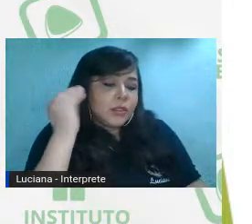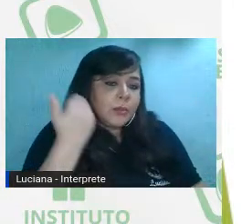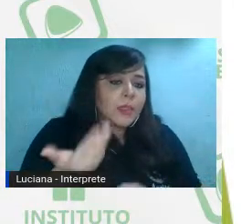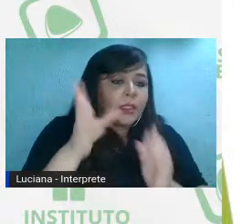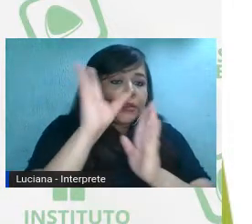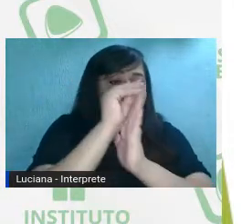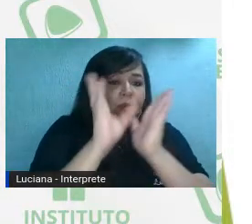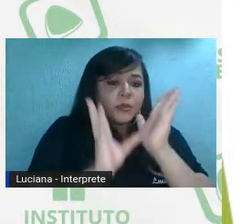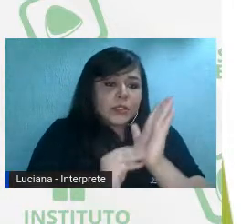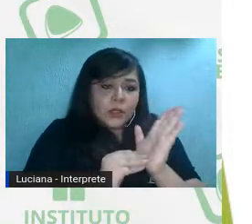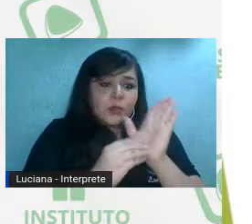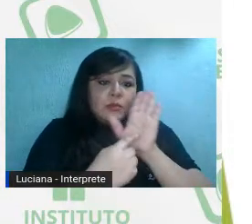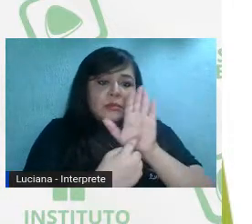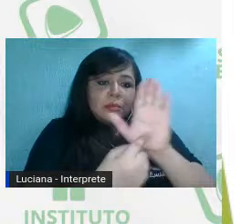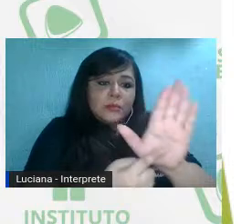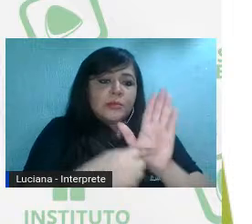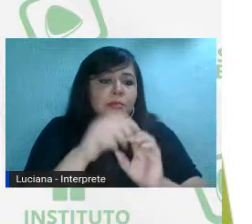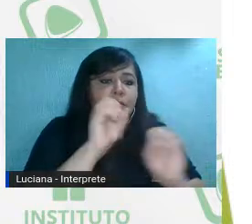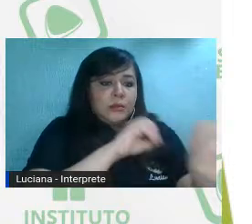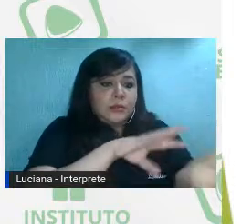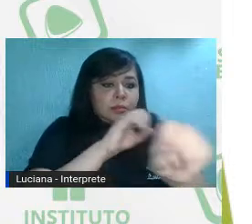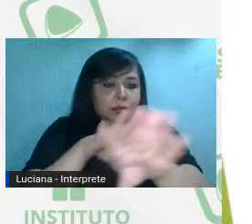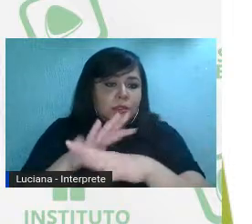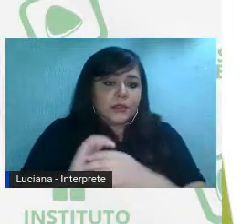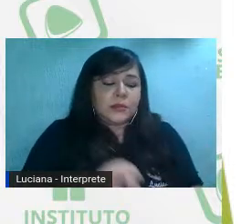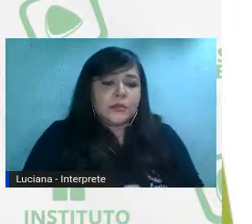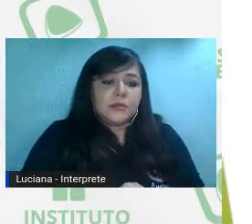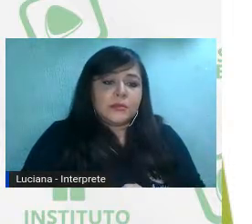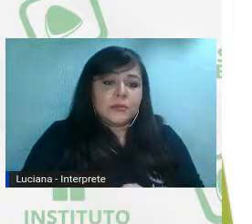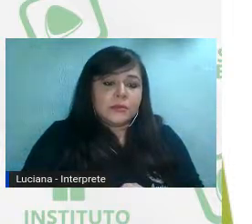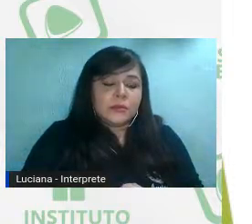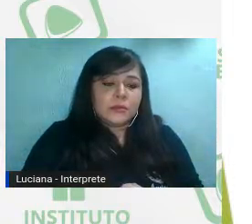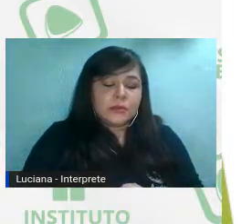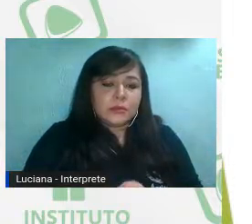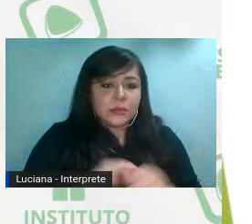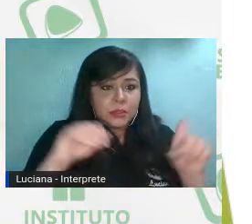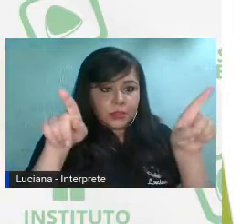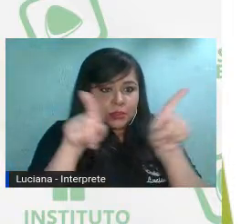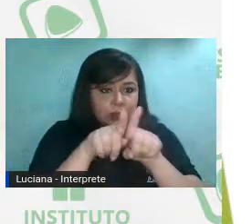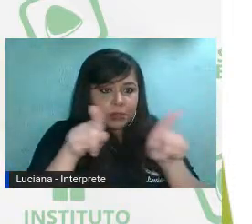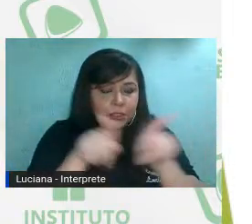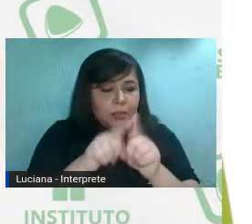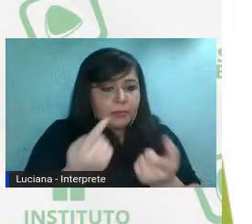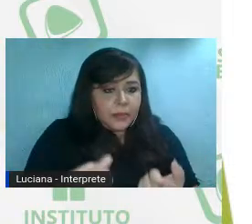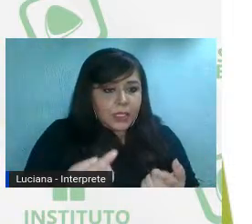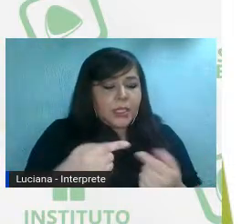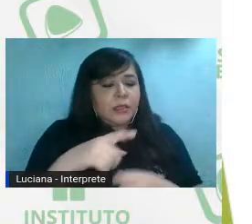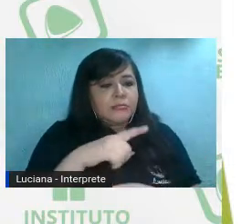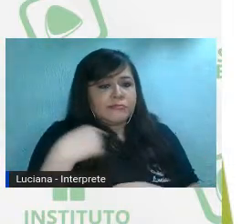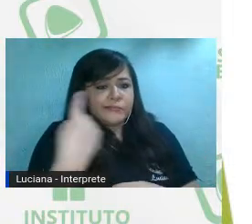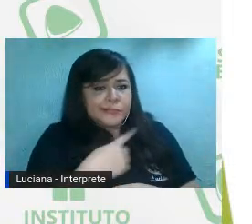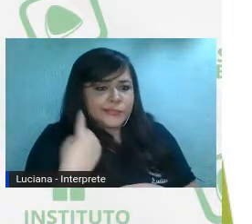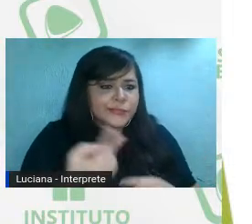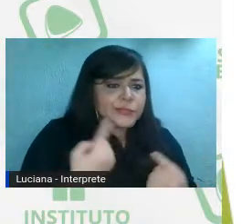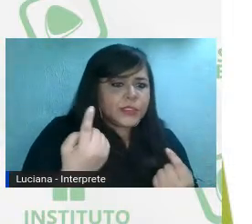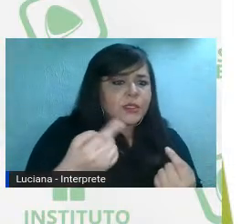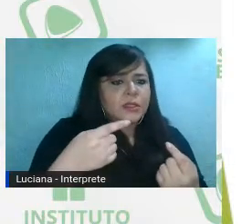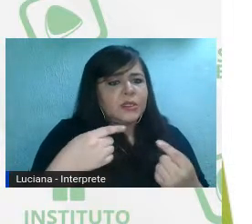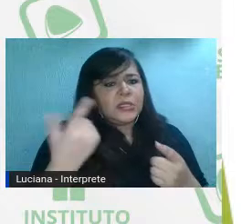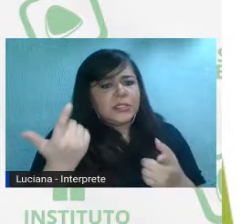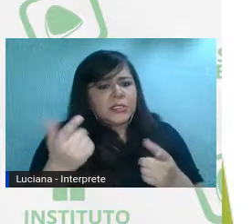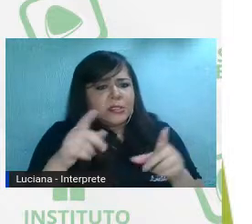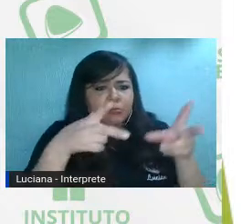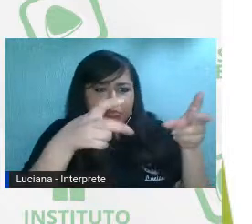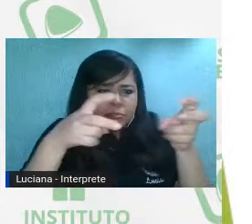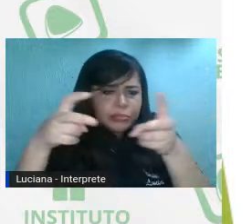apresentado aos alunos. E levando em consideração também as diversidades que nós temos em sala de aula, né? Então, o